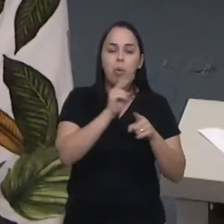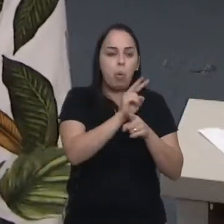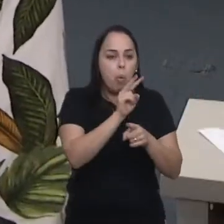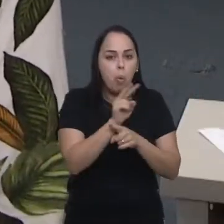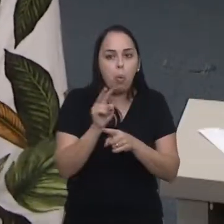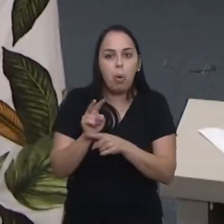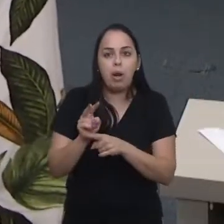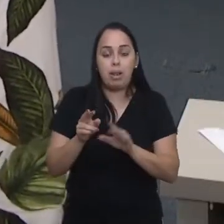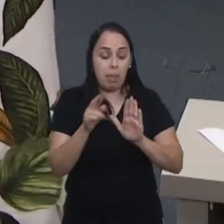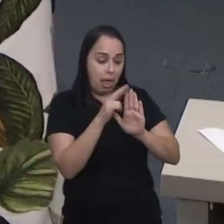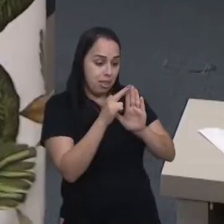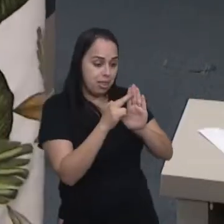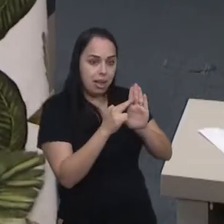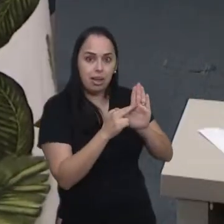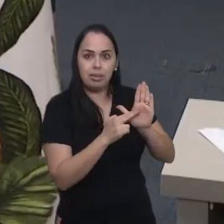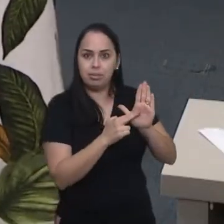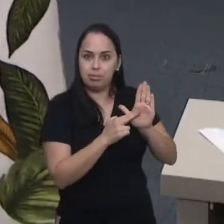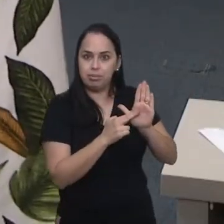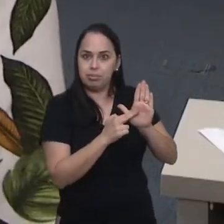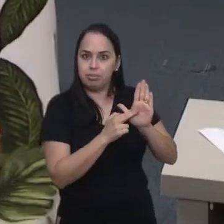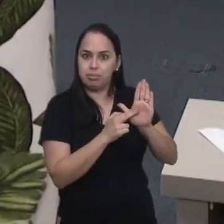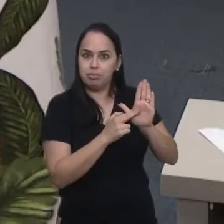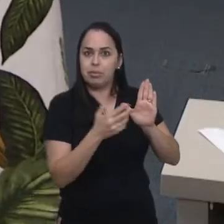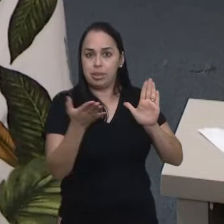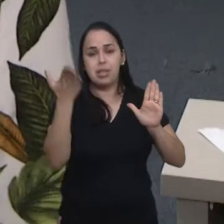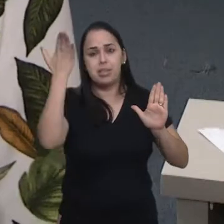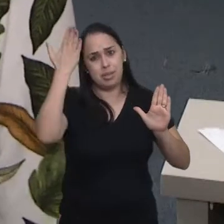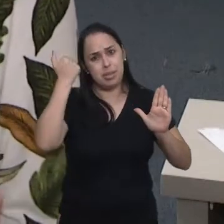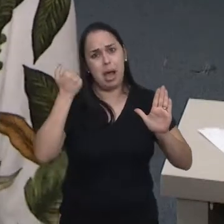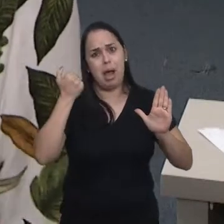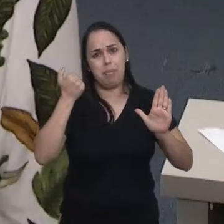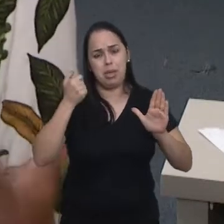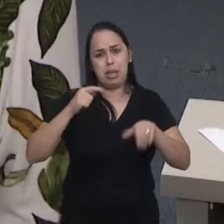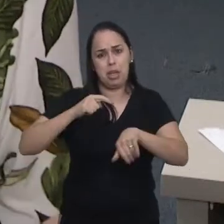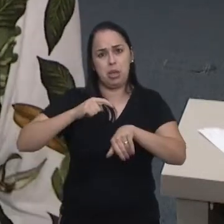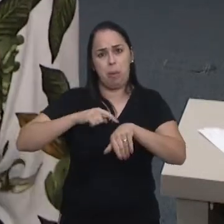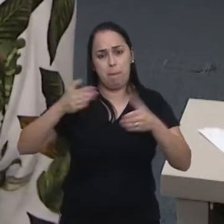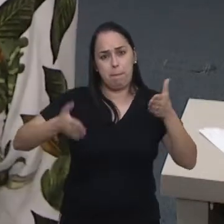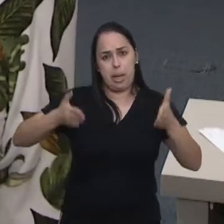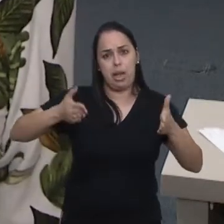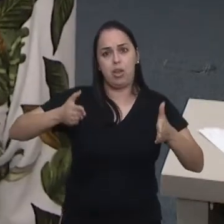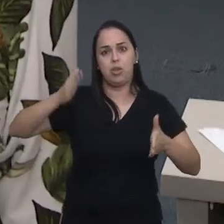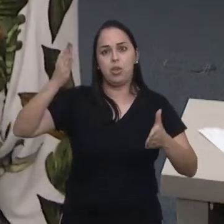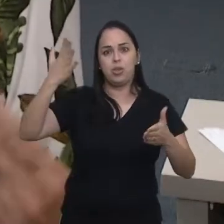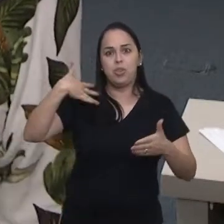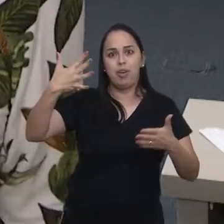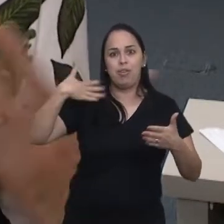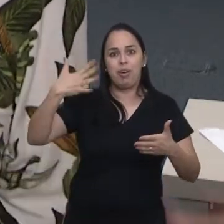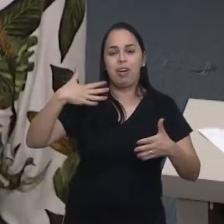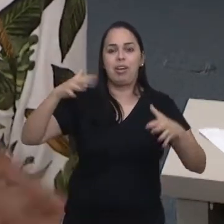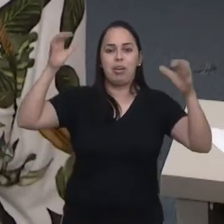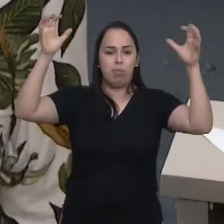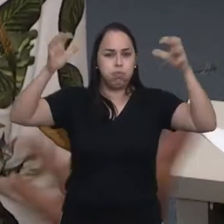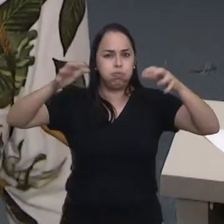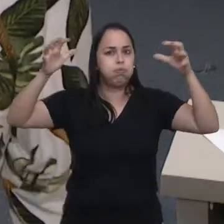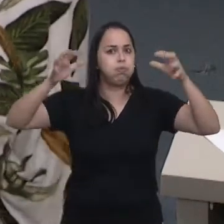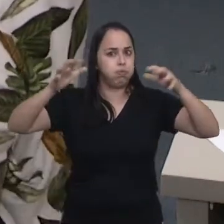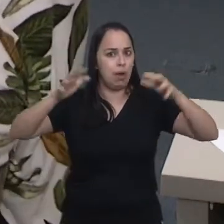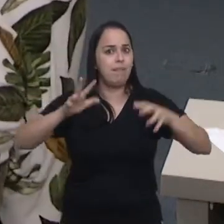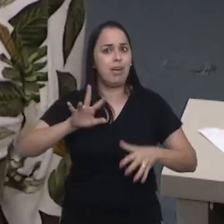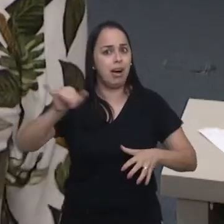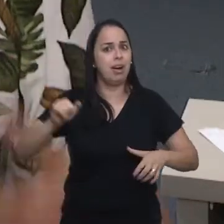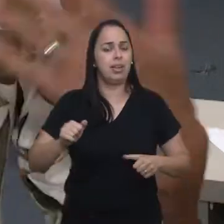todos umas regras para o cidadão que sabe que verão vai ter chuva. E que as chuvas estão cada vez